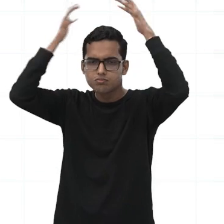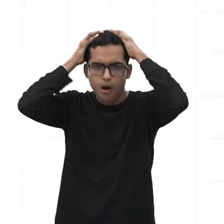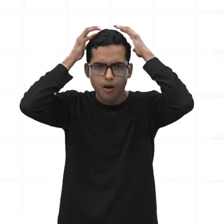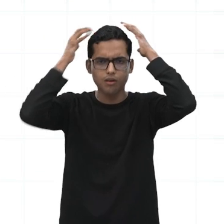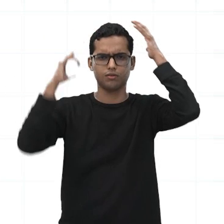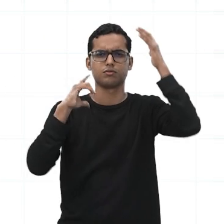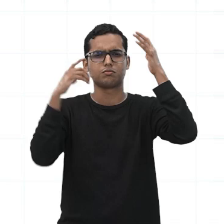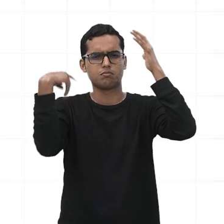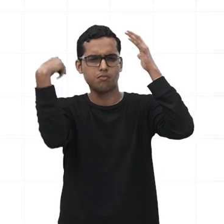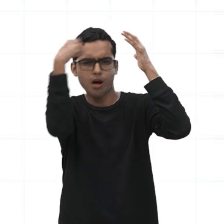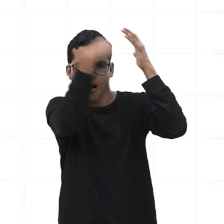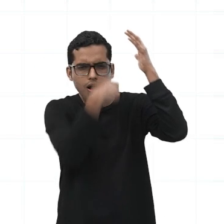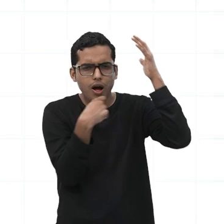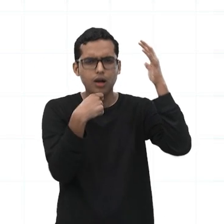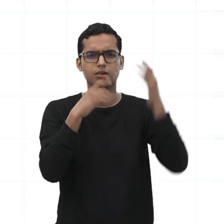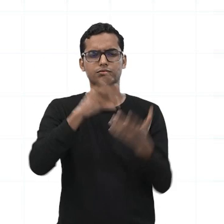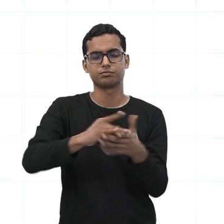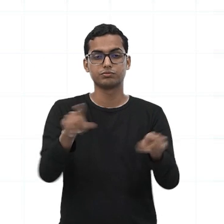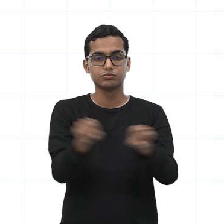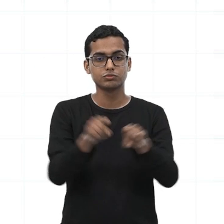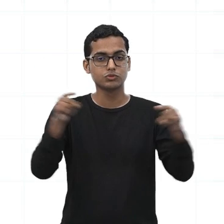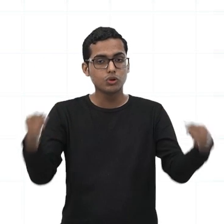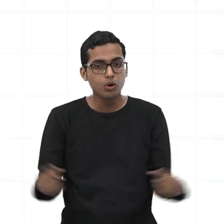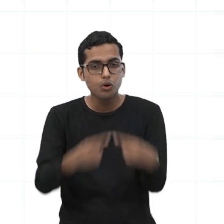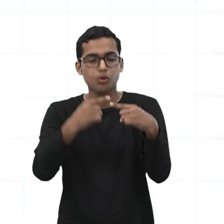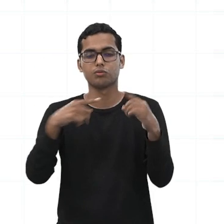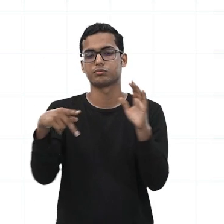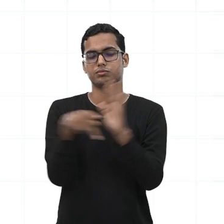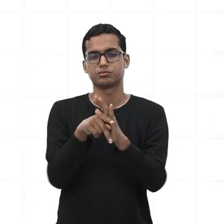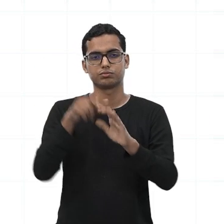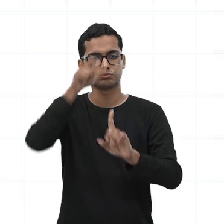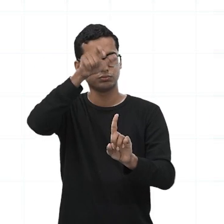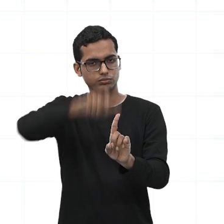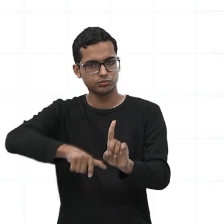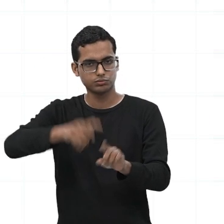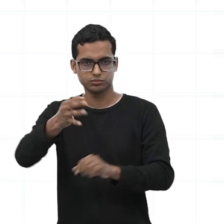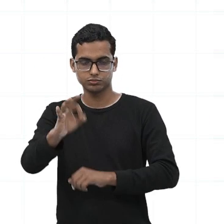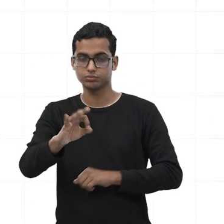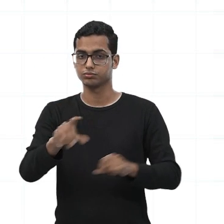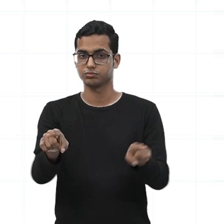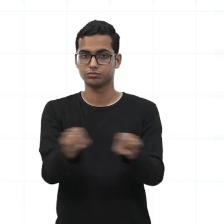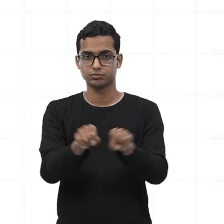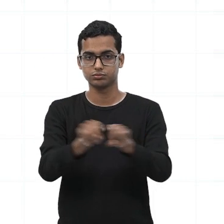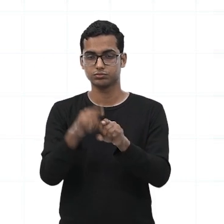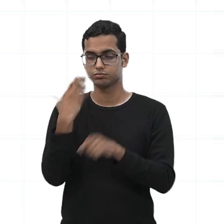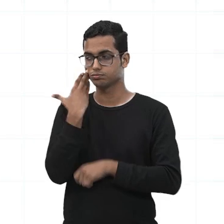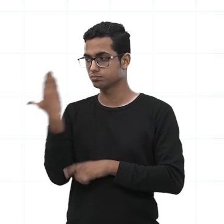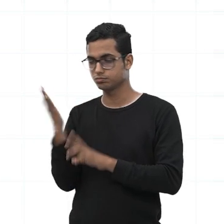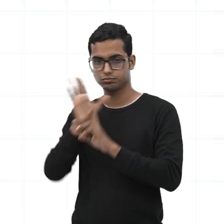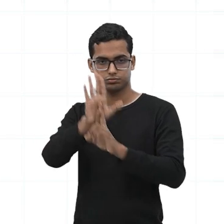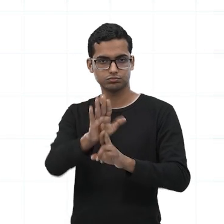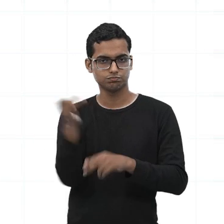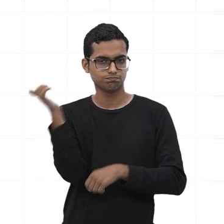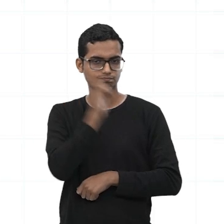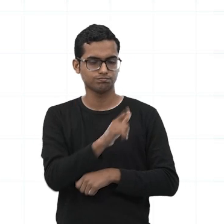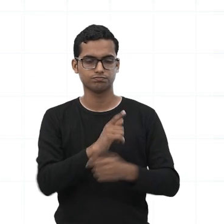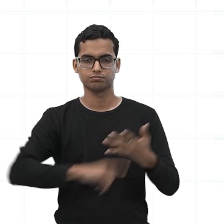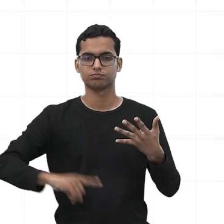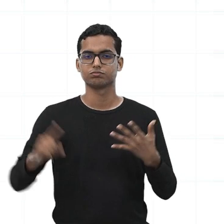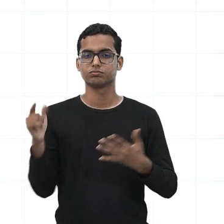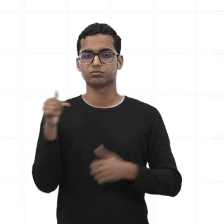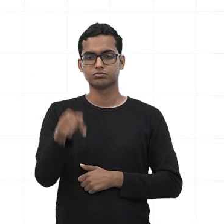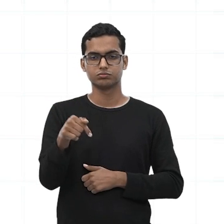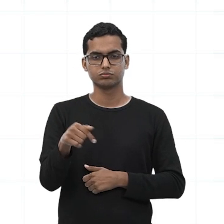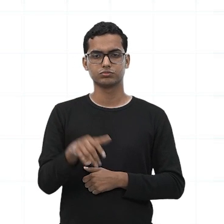Então, a caracterização é de acordo com o personagem que ele vai representar. E a forma, o que